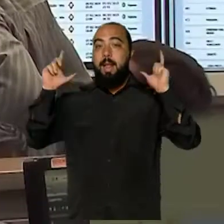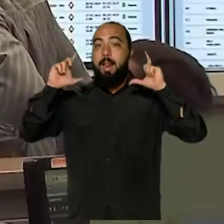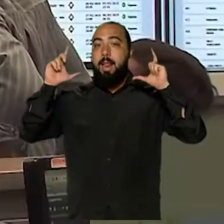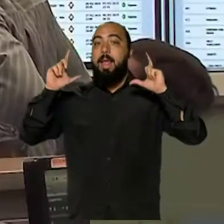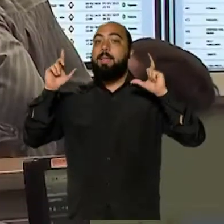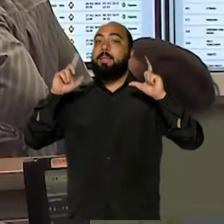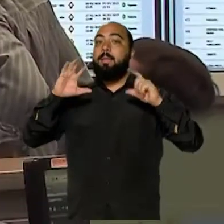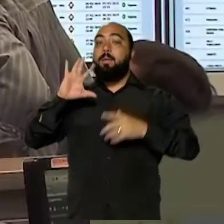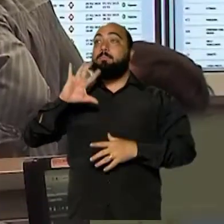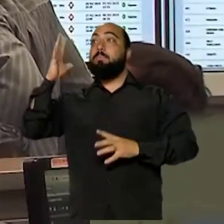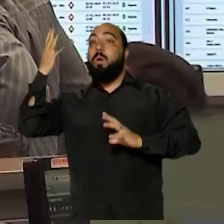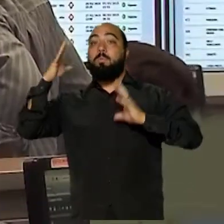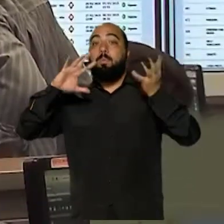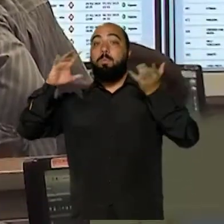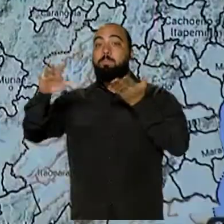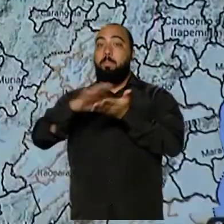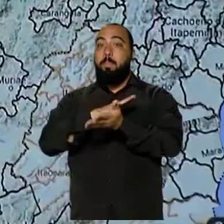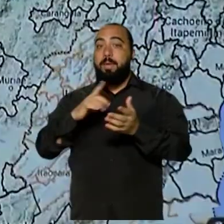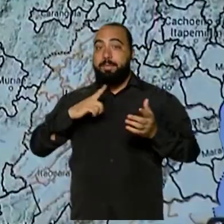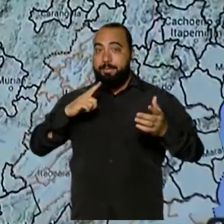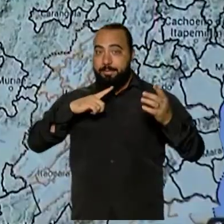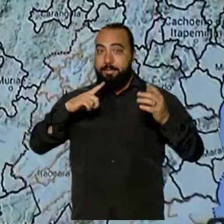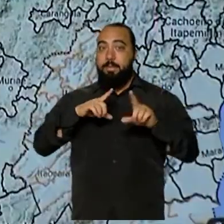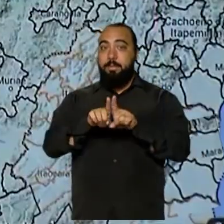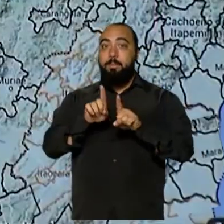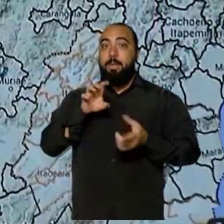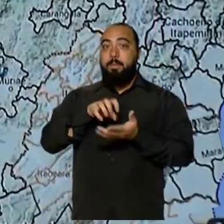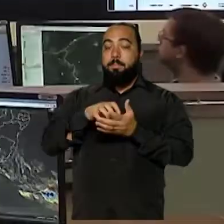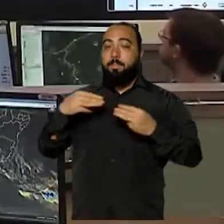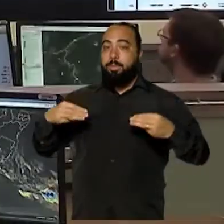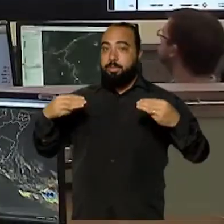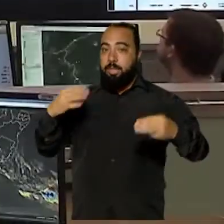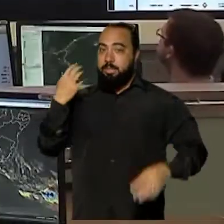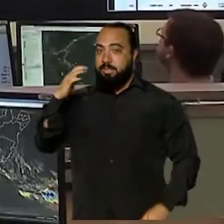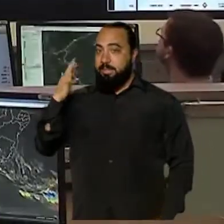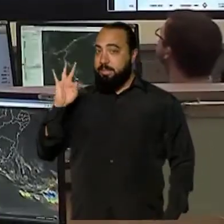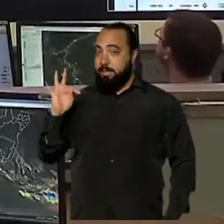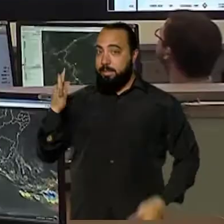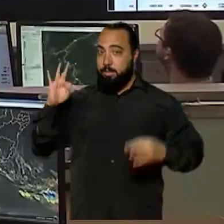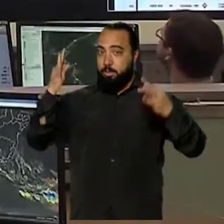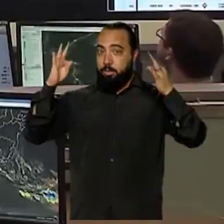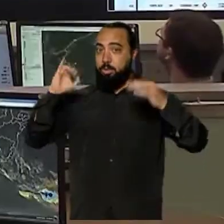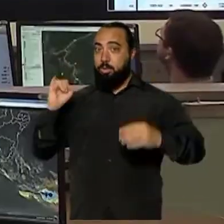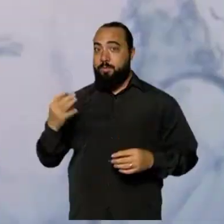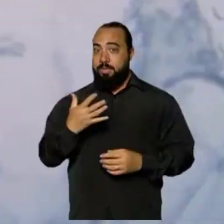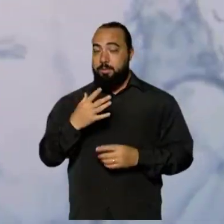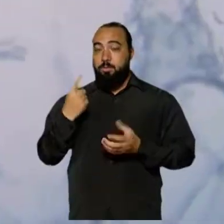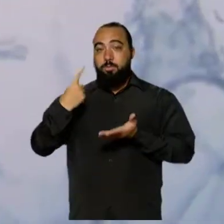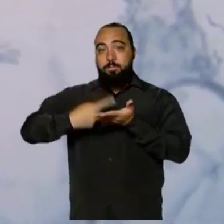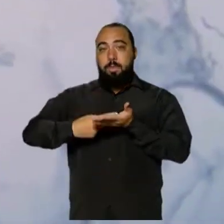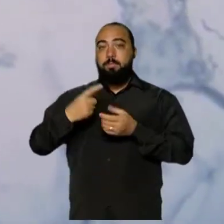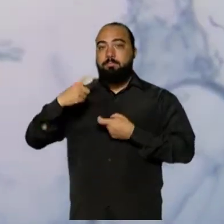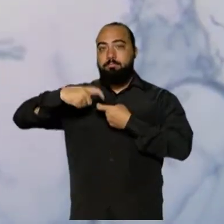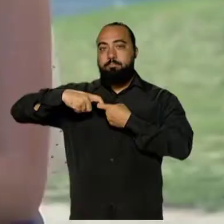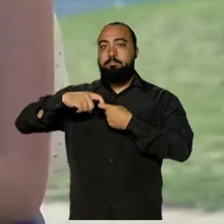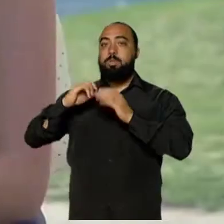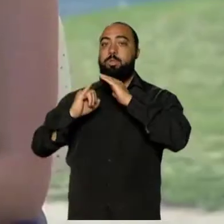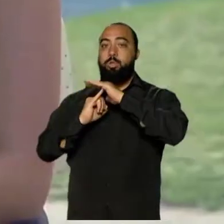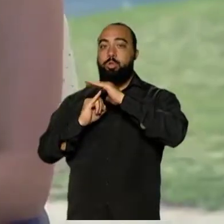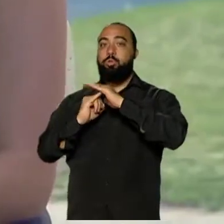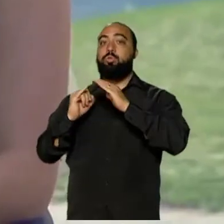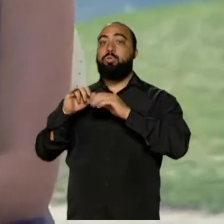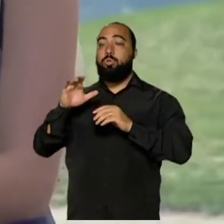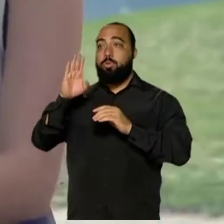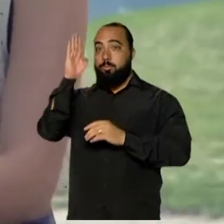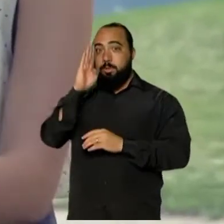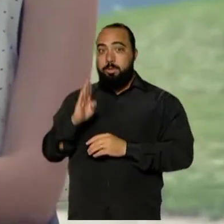Desastres Naturais, unidade de pesquisa do Ministério da Ciência, Tecnologia e Inovações, em parceria com instituições nacionais, como a